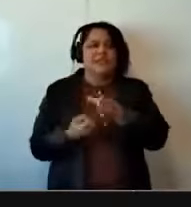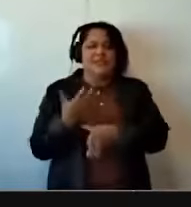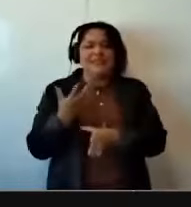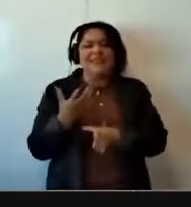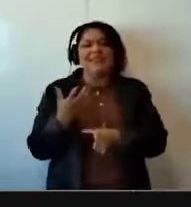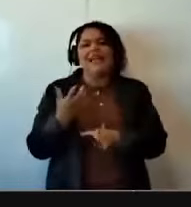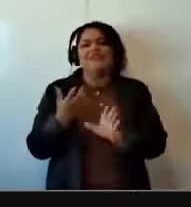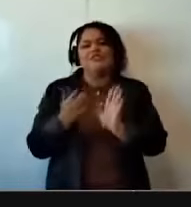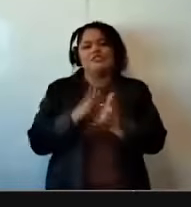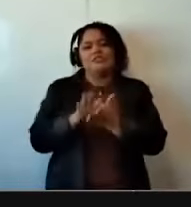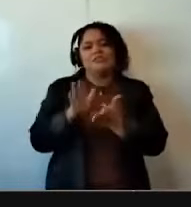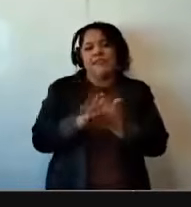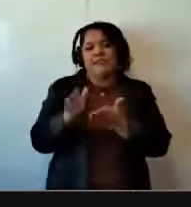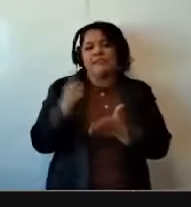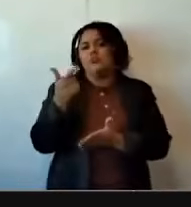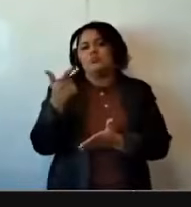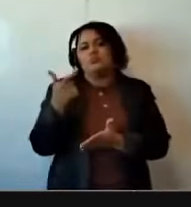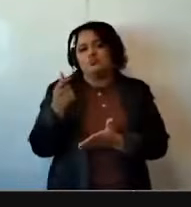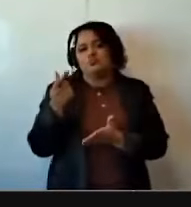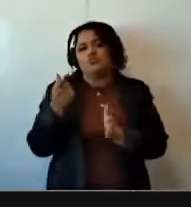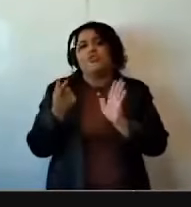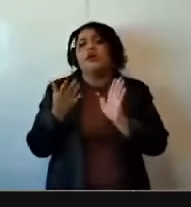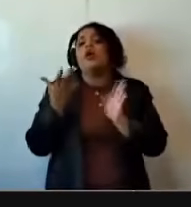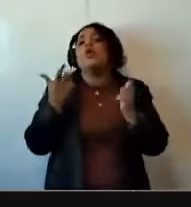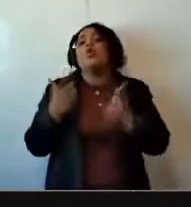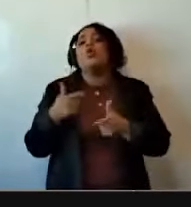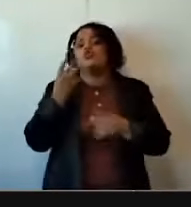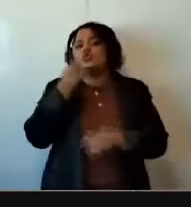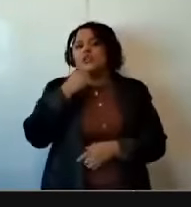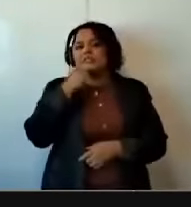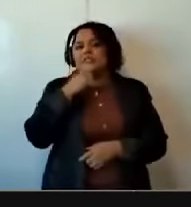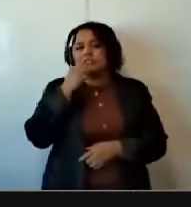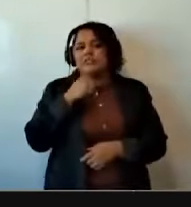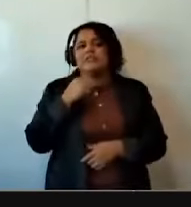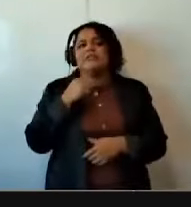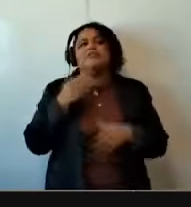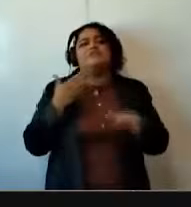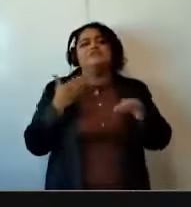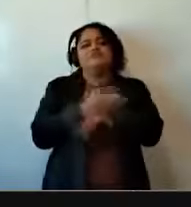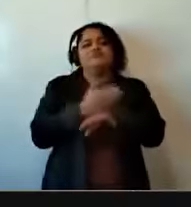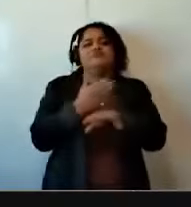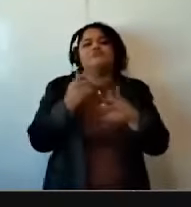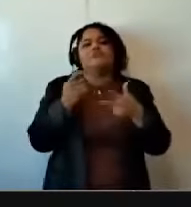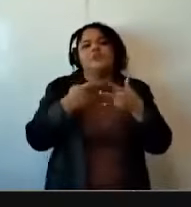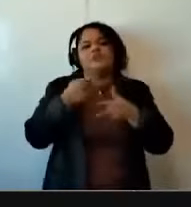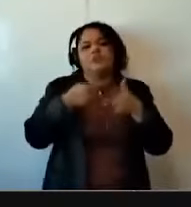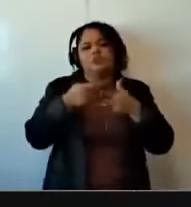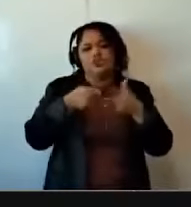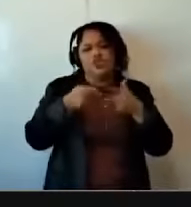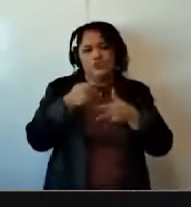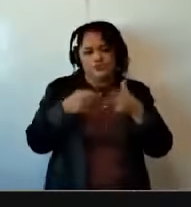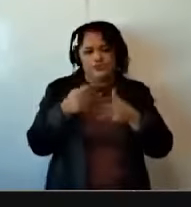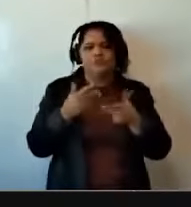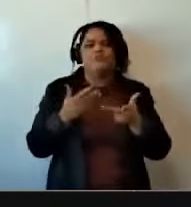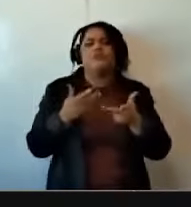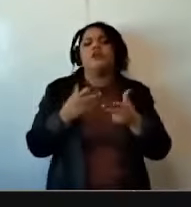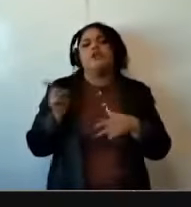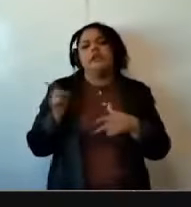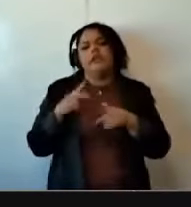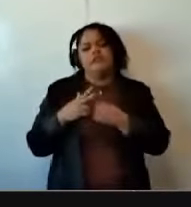receita, criava atribuições do Poder Executivo, invadindo a competência, e ele deu uma ajustada